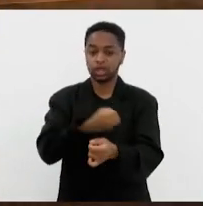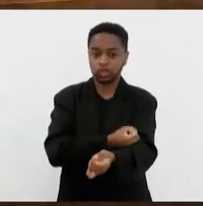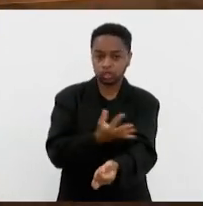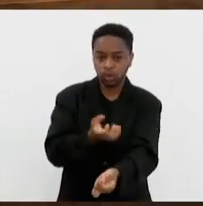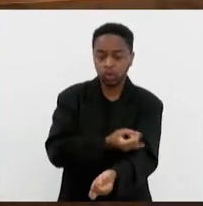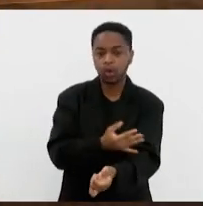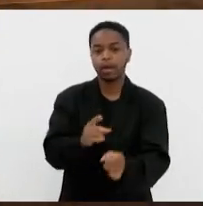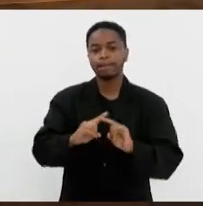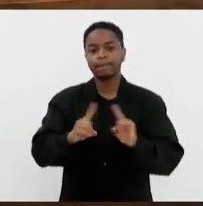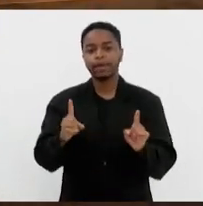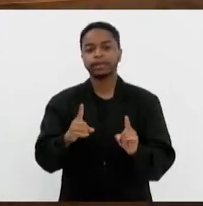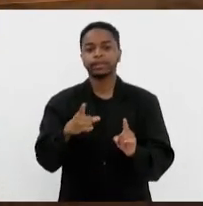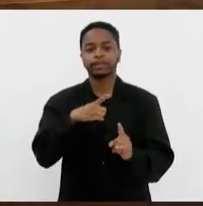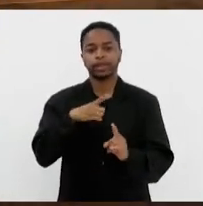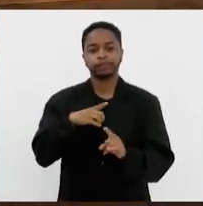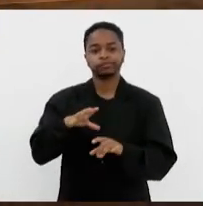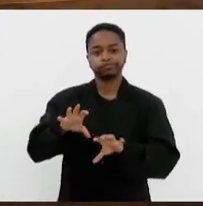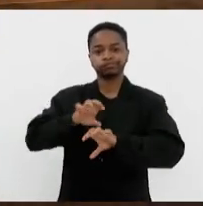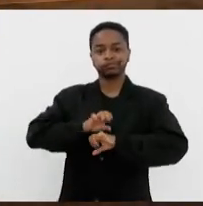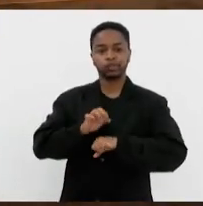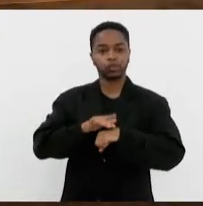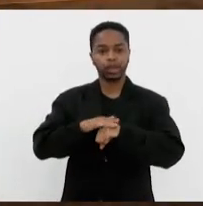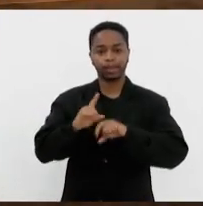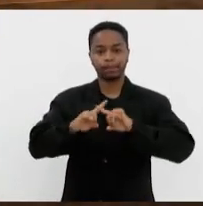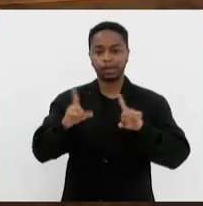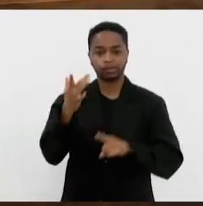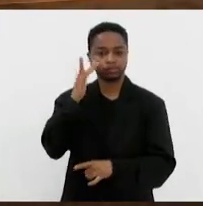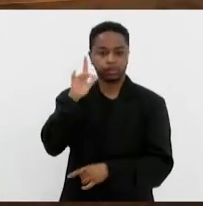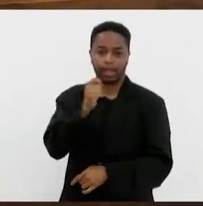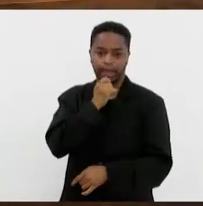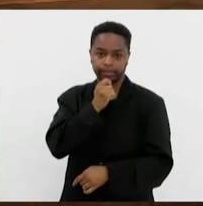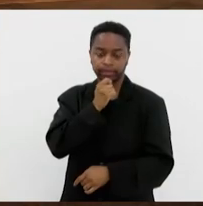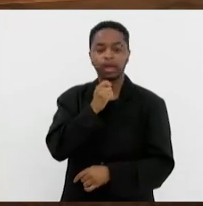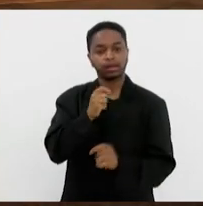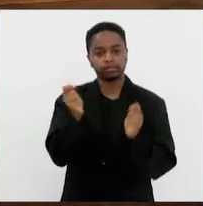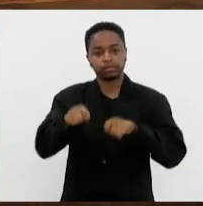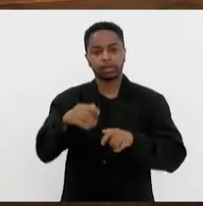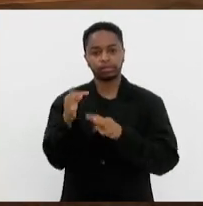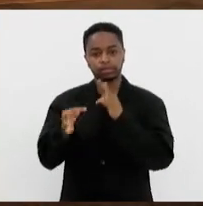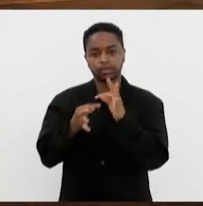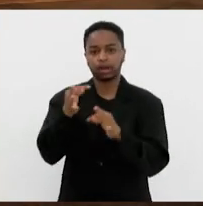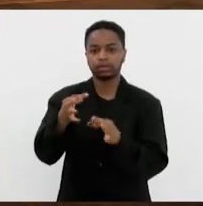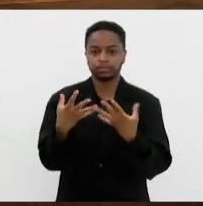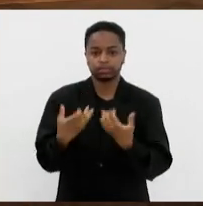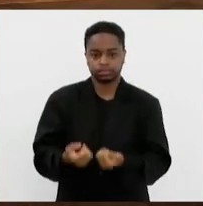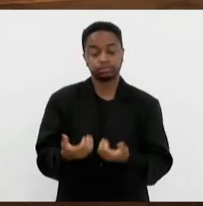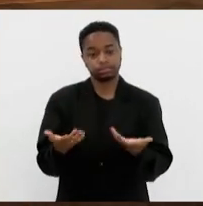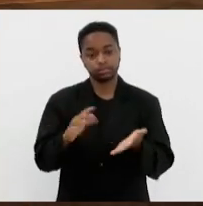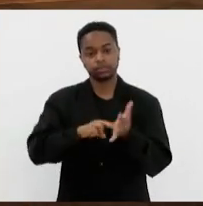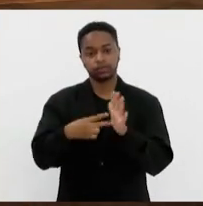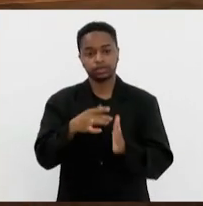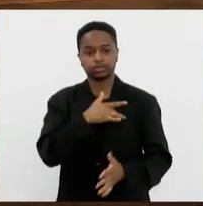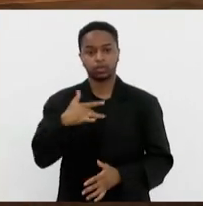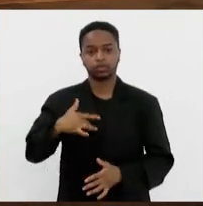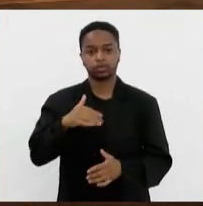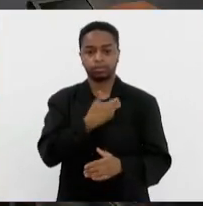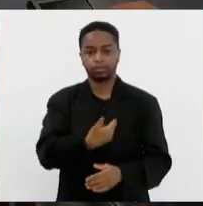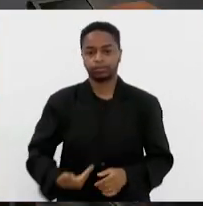que tem uma certa enfermidade que eu ainda não tenho conhecimento que possa se tratar. Isso aí também é saúde pública. Obrigado,